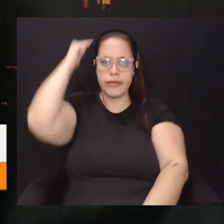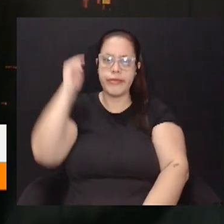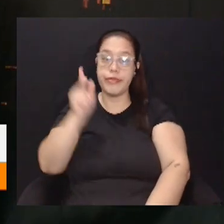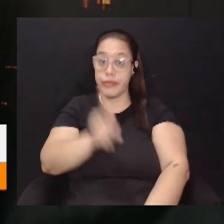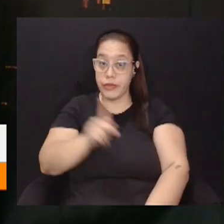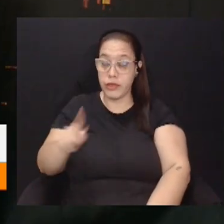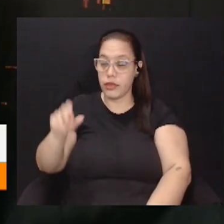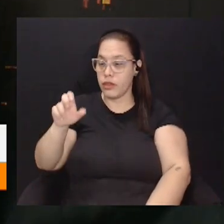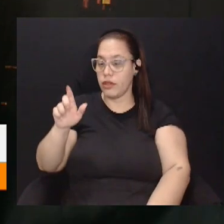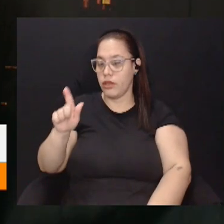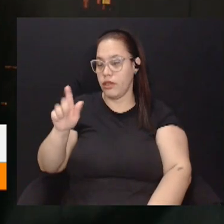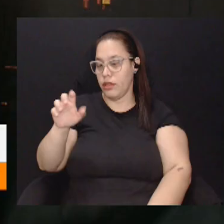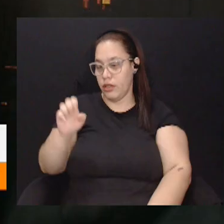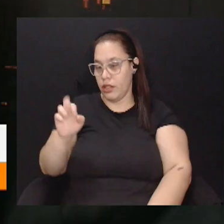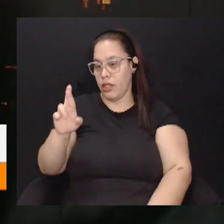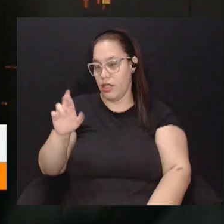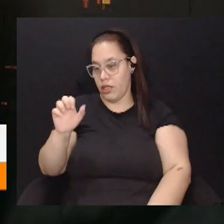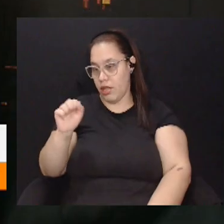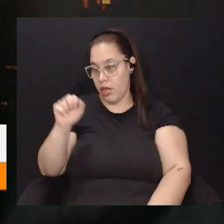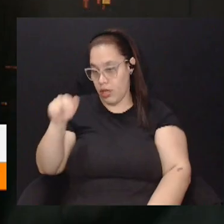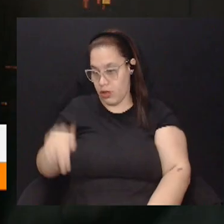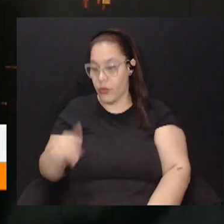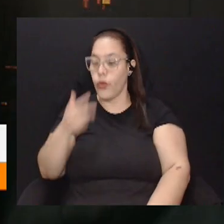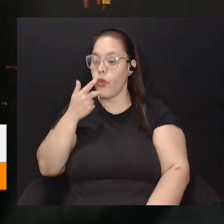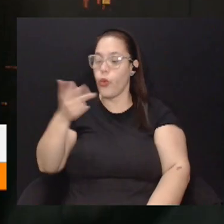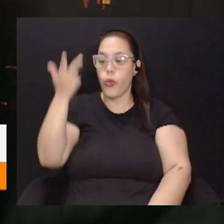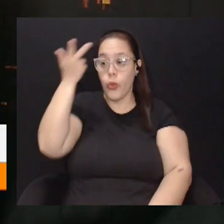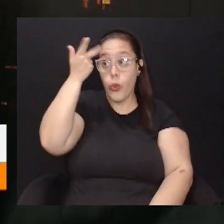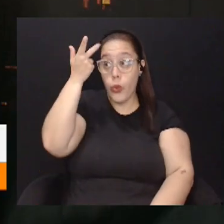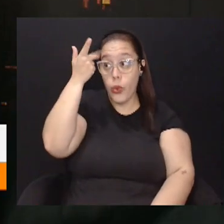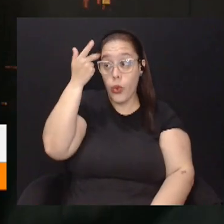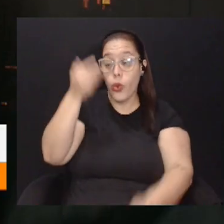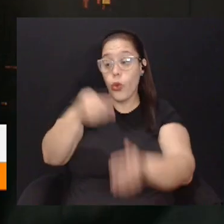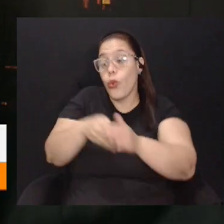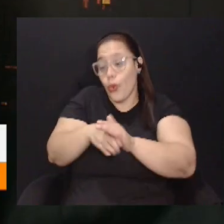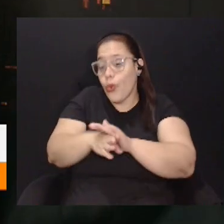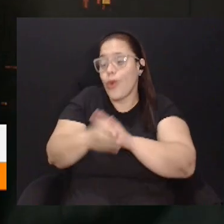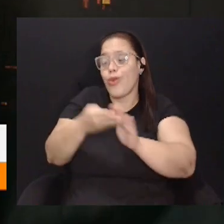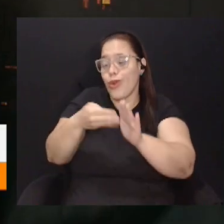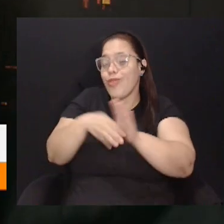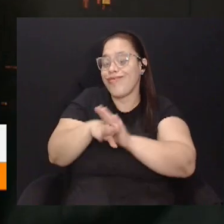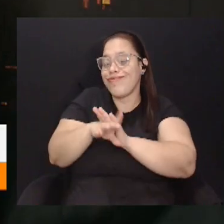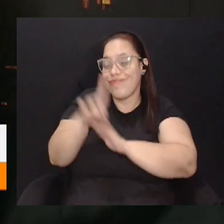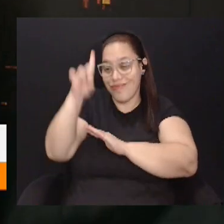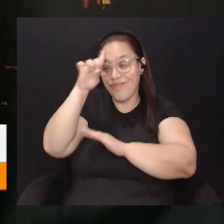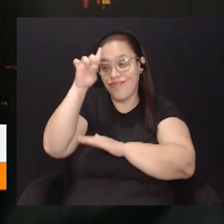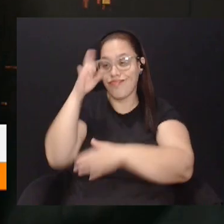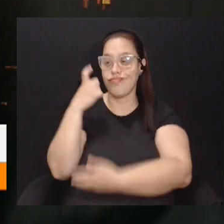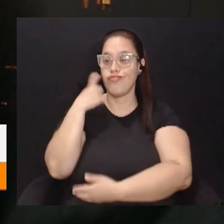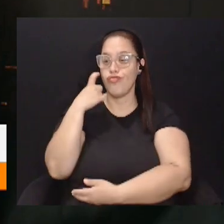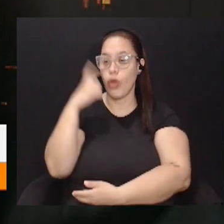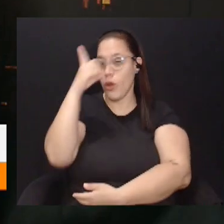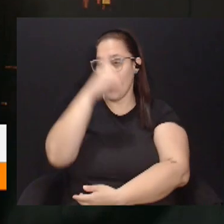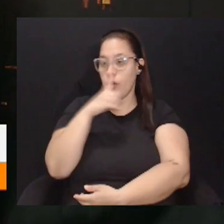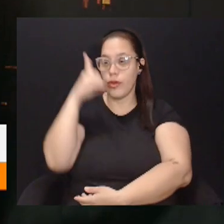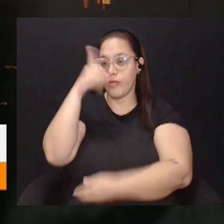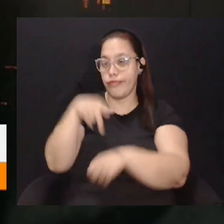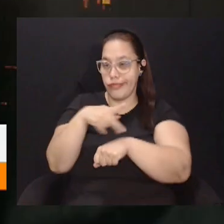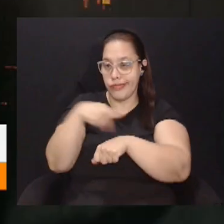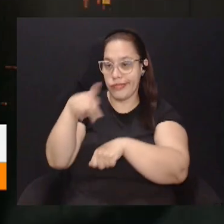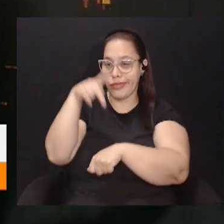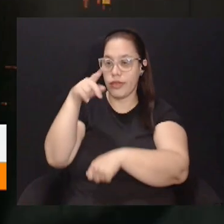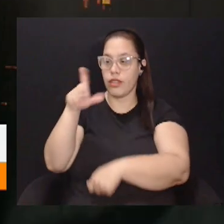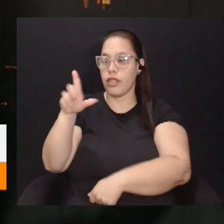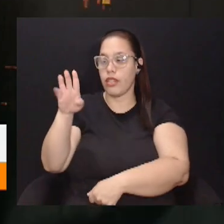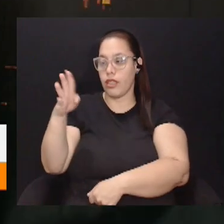estamos falando, das tradições, né, desses dias, da sexta-feira, do domingo de Páscoa, da quaresma, né,